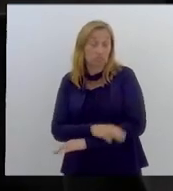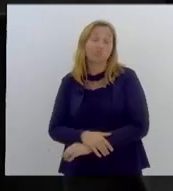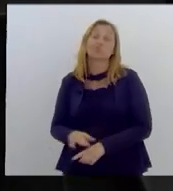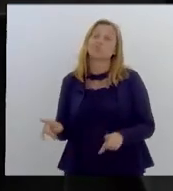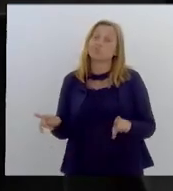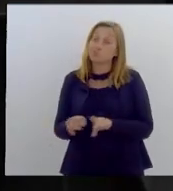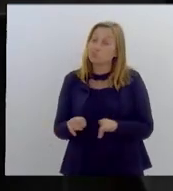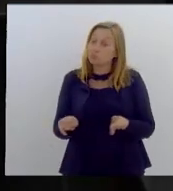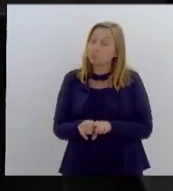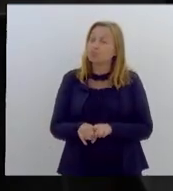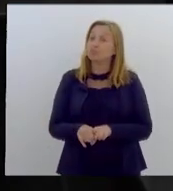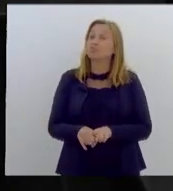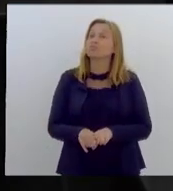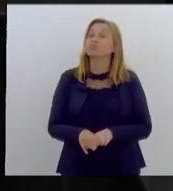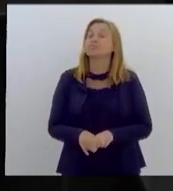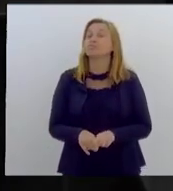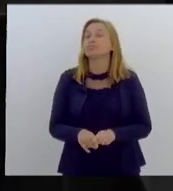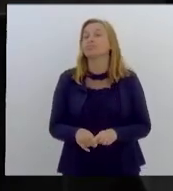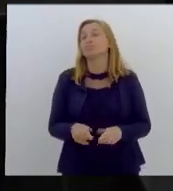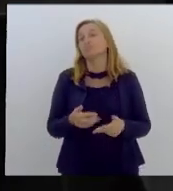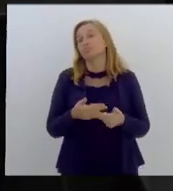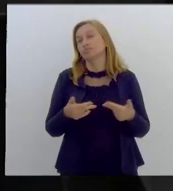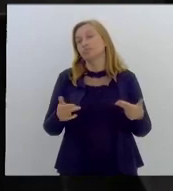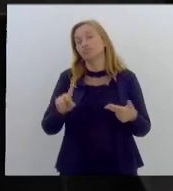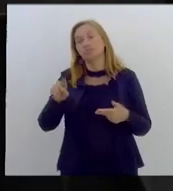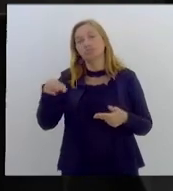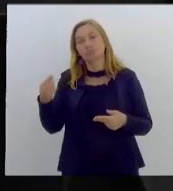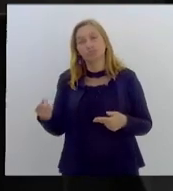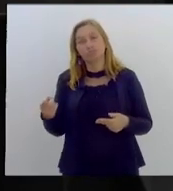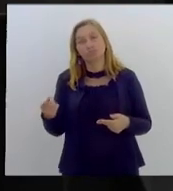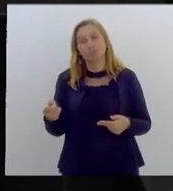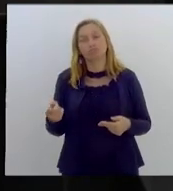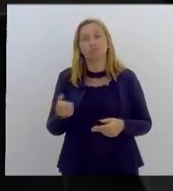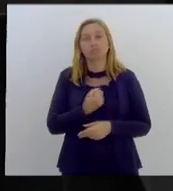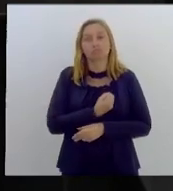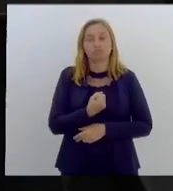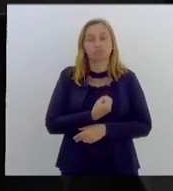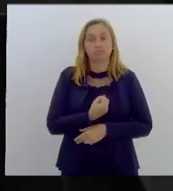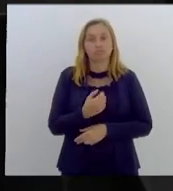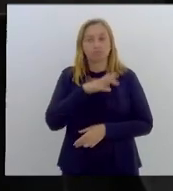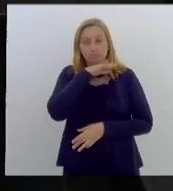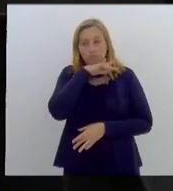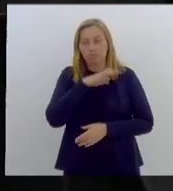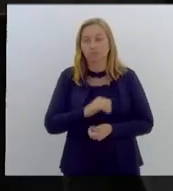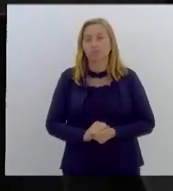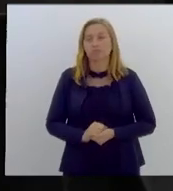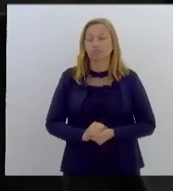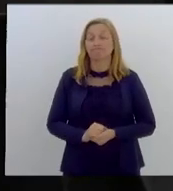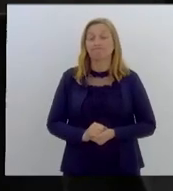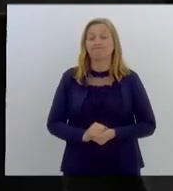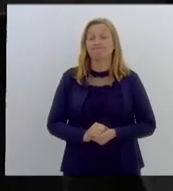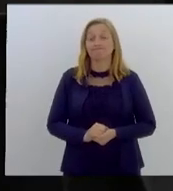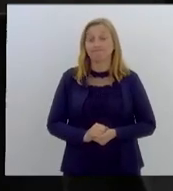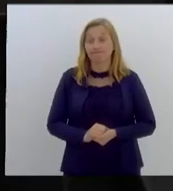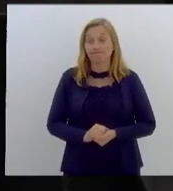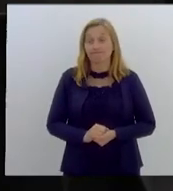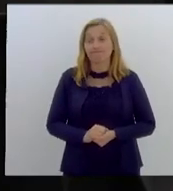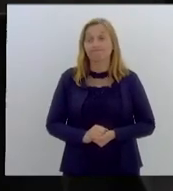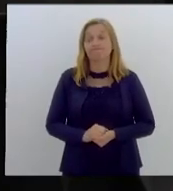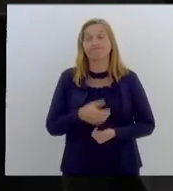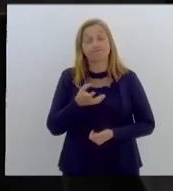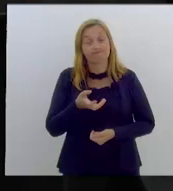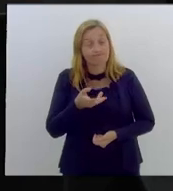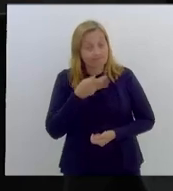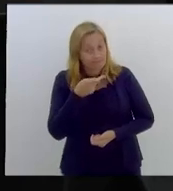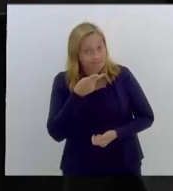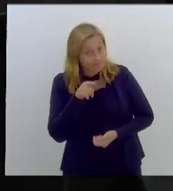também coleciona outros números muito negativos. E aí, eu quero trazer